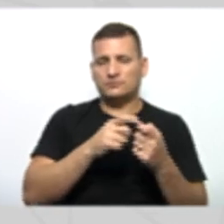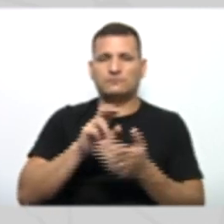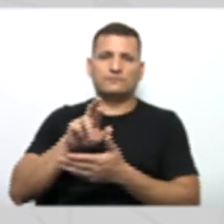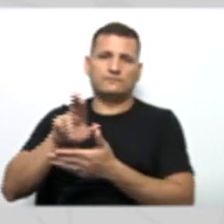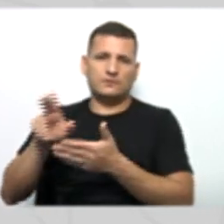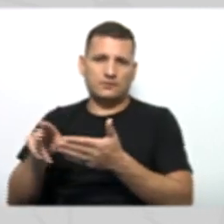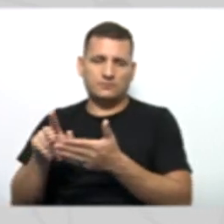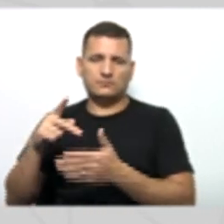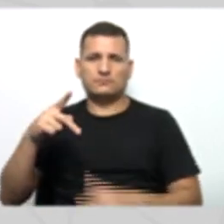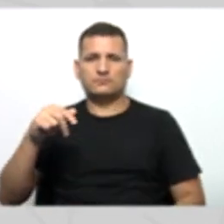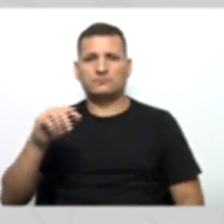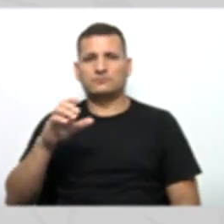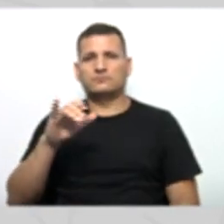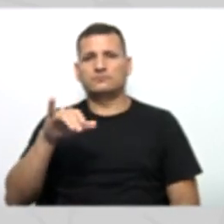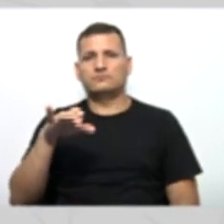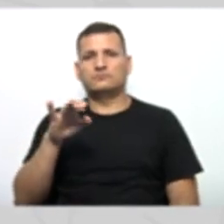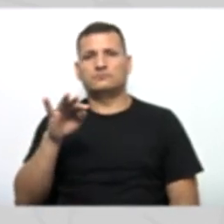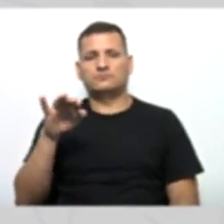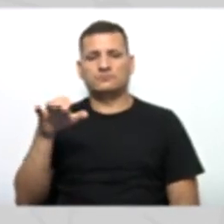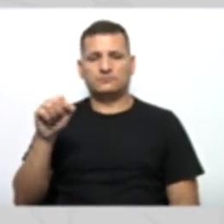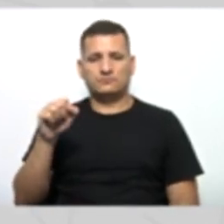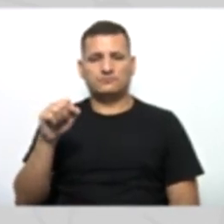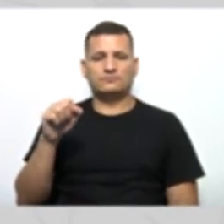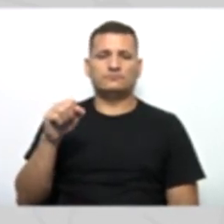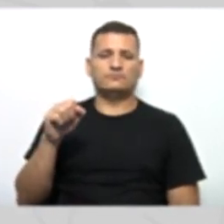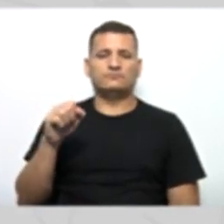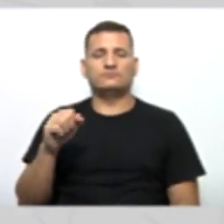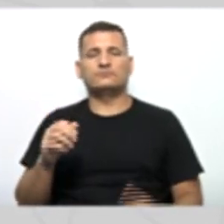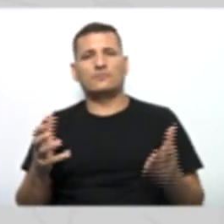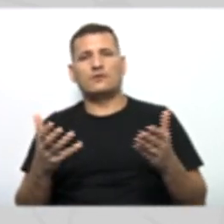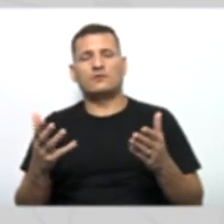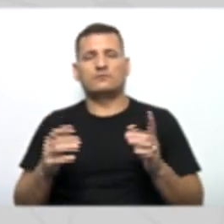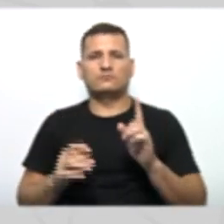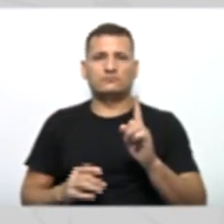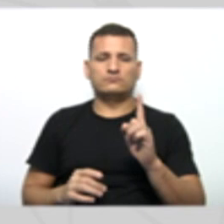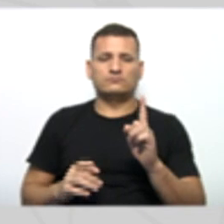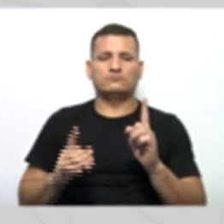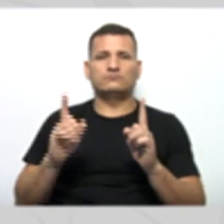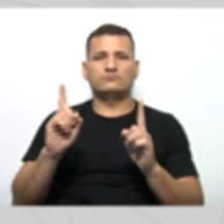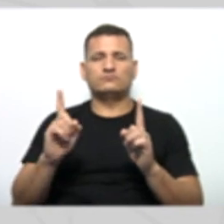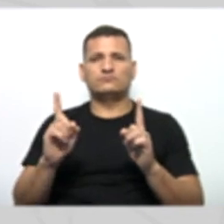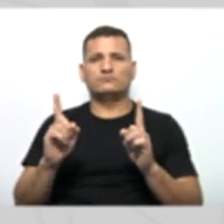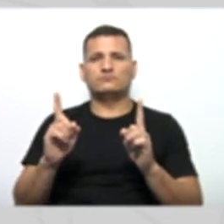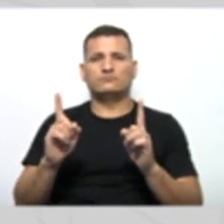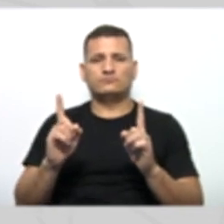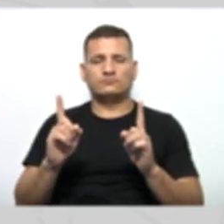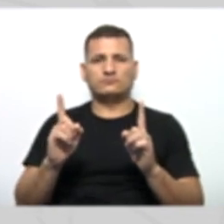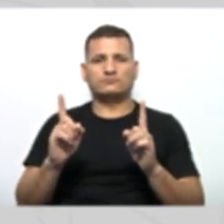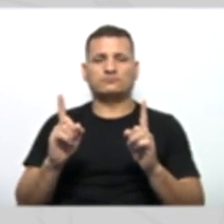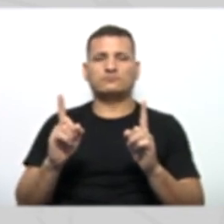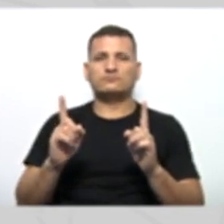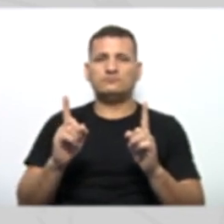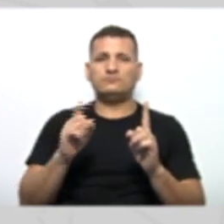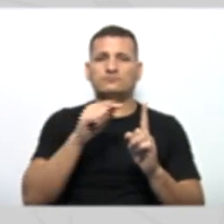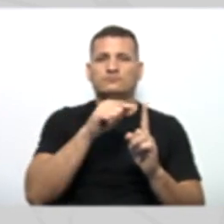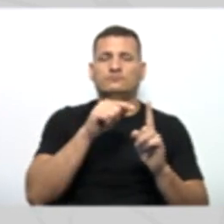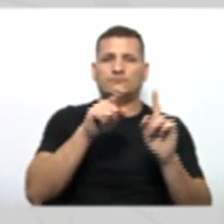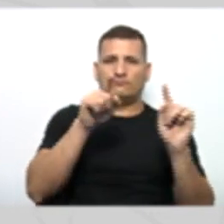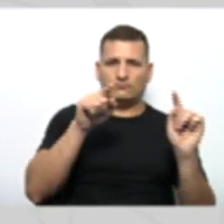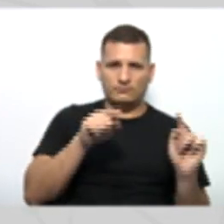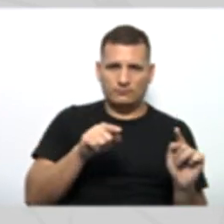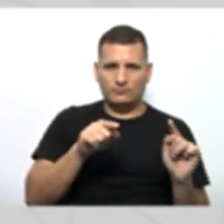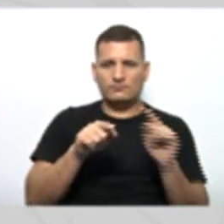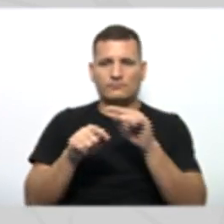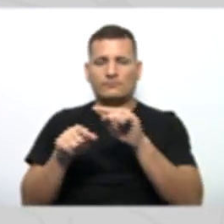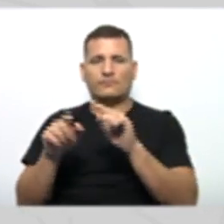pacientes. Ó, a cardinalidade aqui, pessoal. 1 para 1, ó. O empregado, departamento, certo?